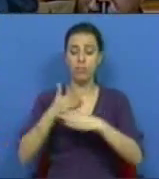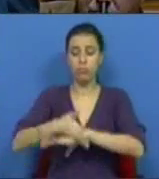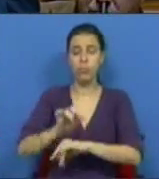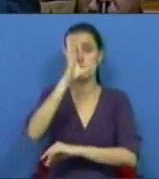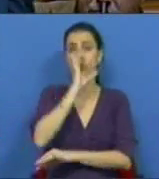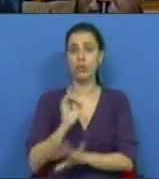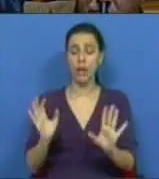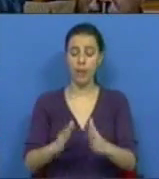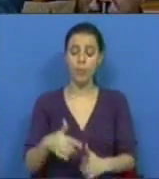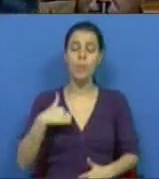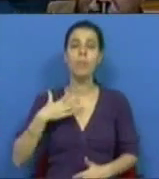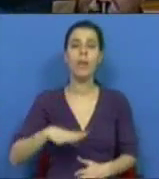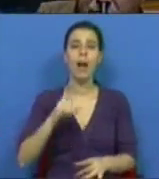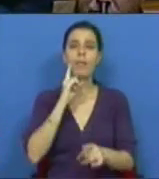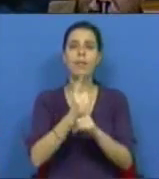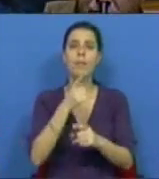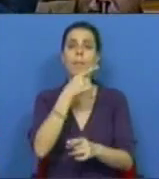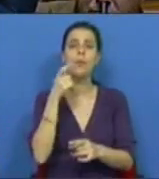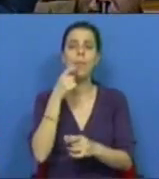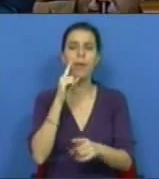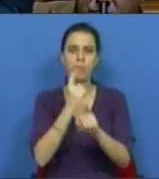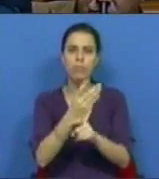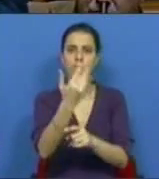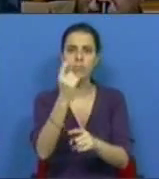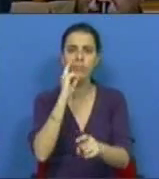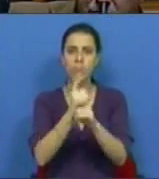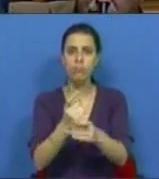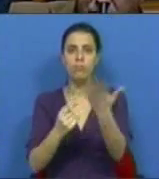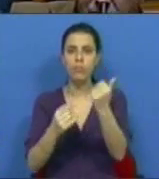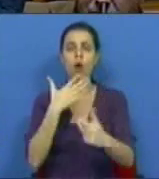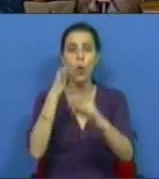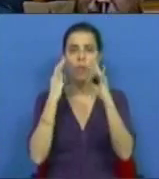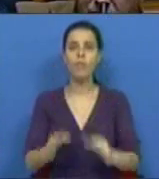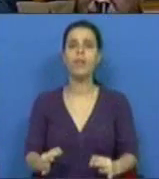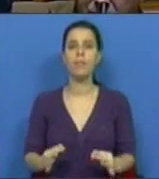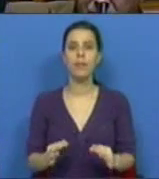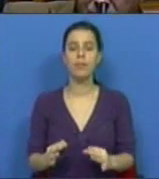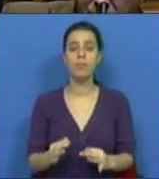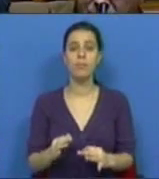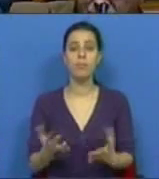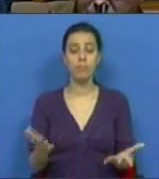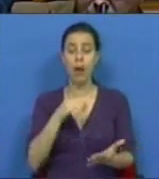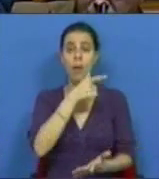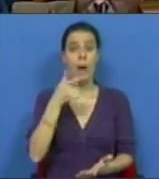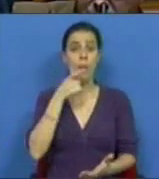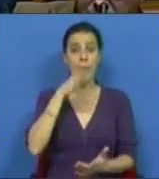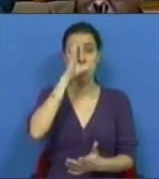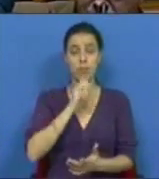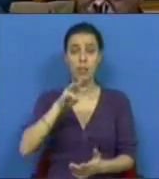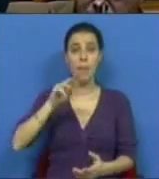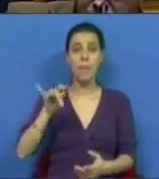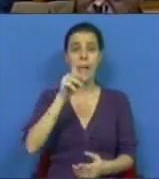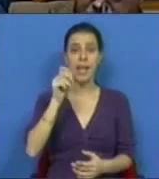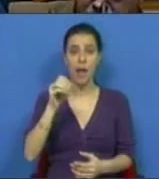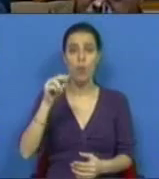pelo Estado. Eu queria-lhe cobrar esta promessa, Sr. Primeiro-Ministro. Queria que confirmasse que a promessa do Ministro Mariano